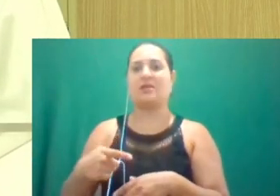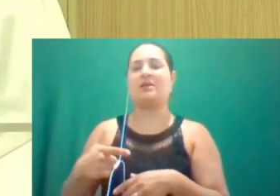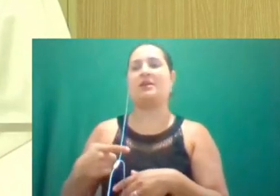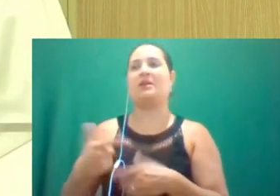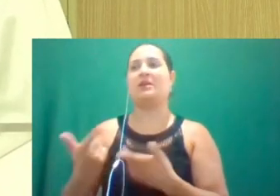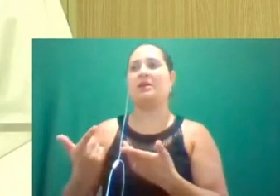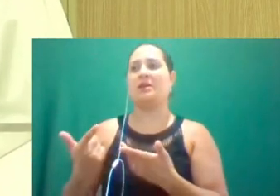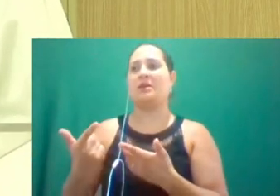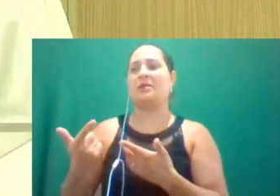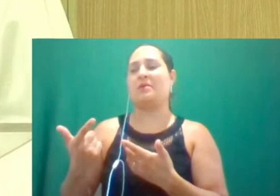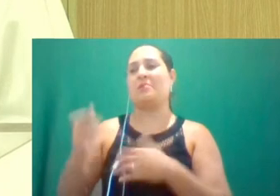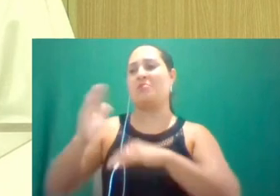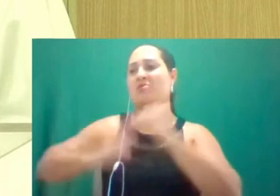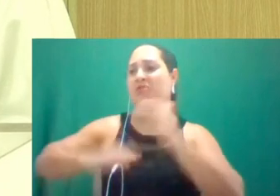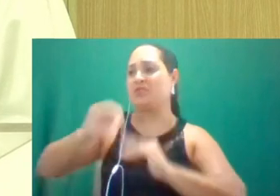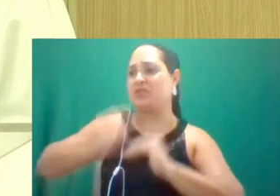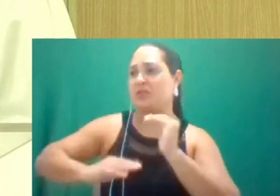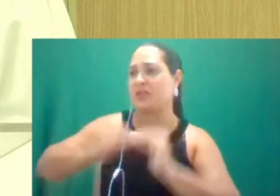E finalizo.